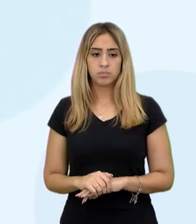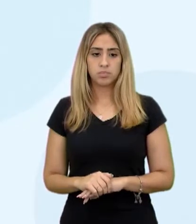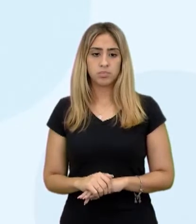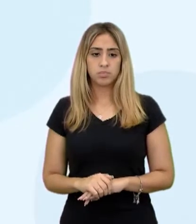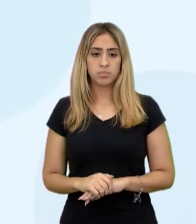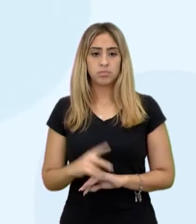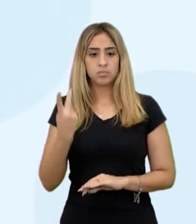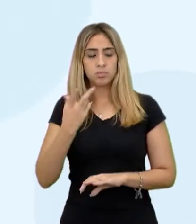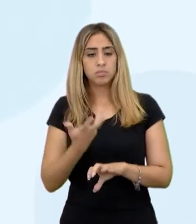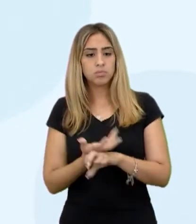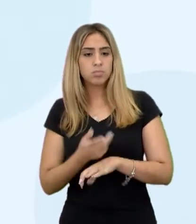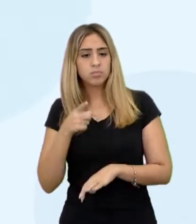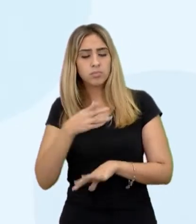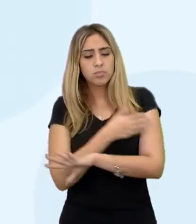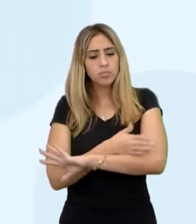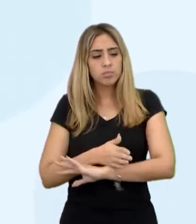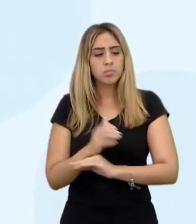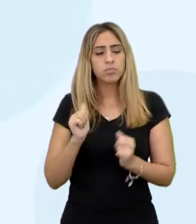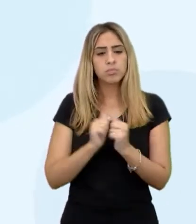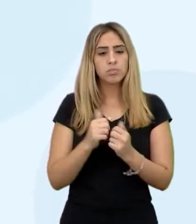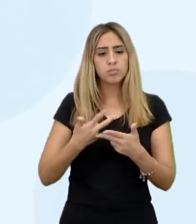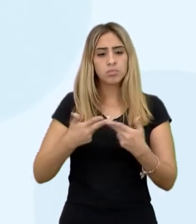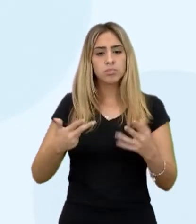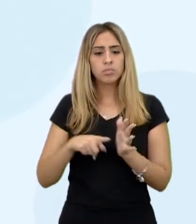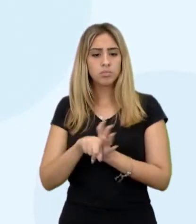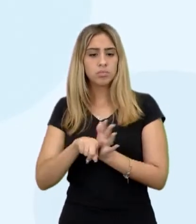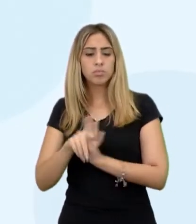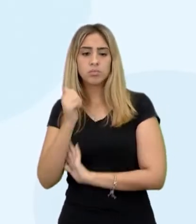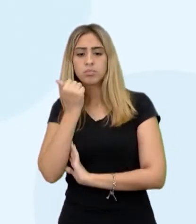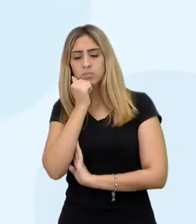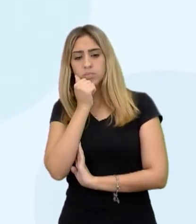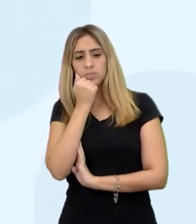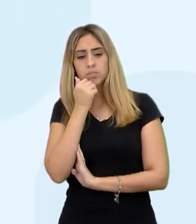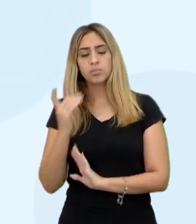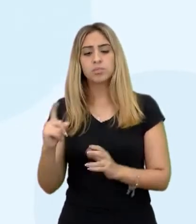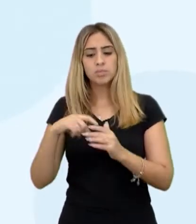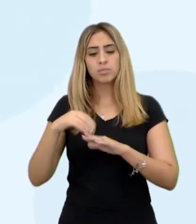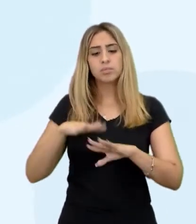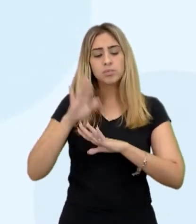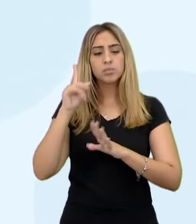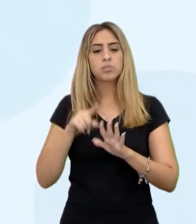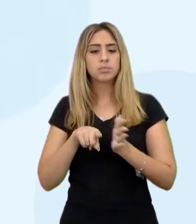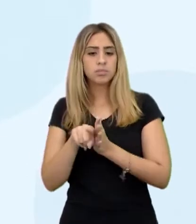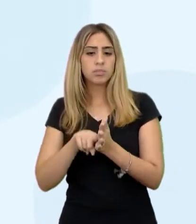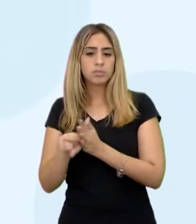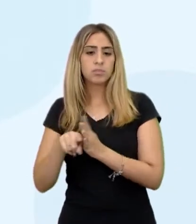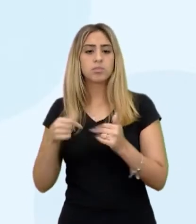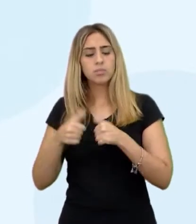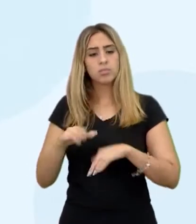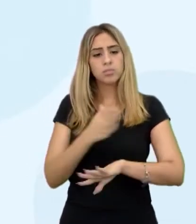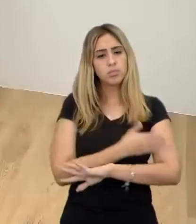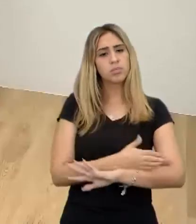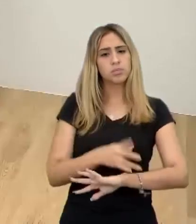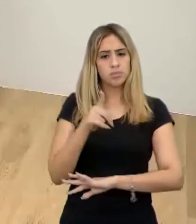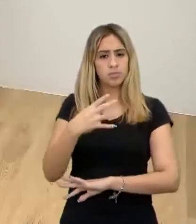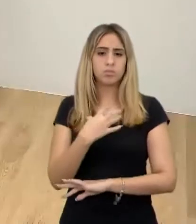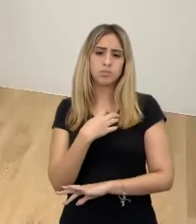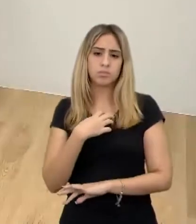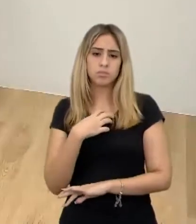o seu componente, ele começa também com eixo de investigação científica, assim, mais voltado para pesquisa? Ele está começando